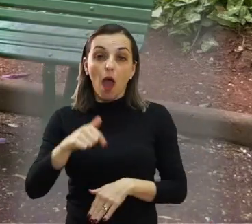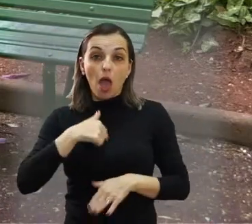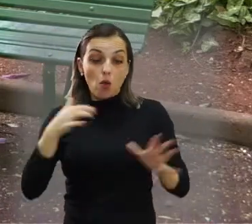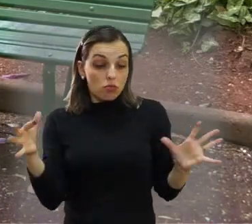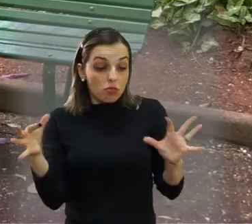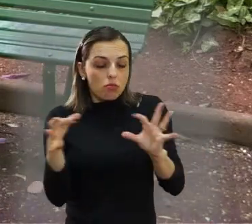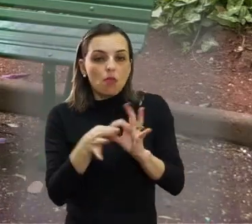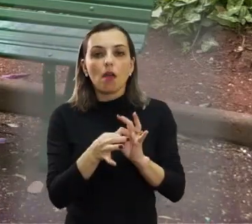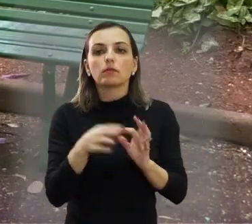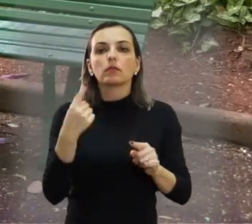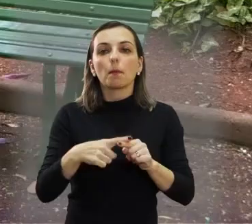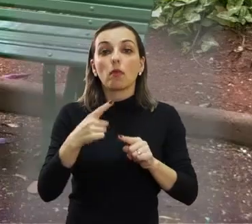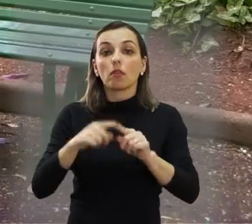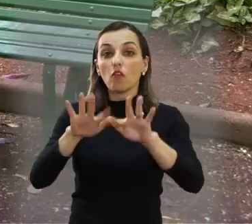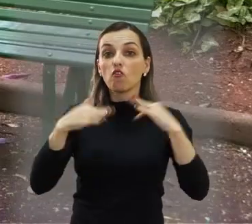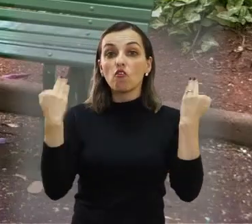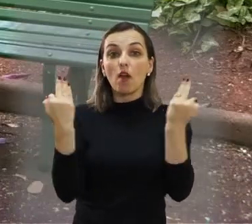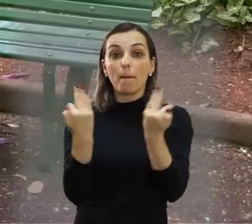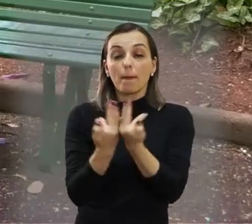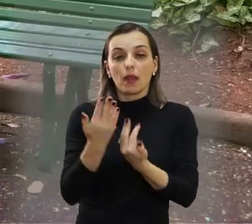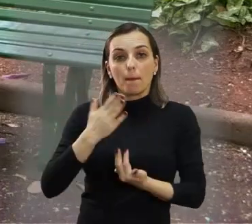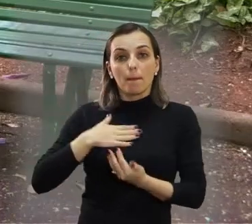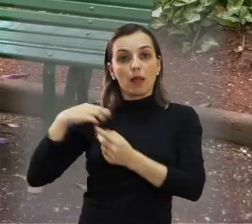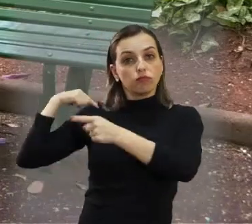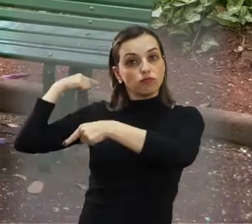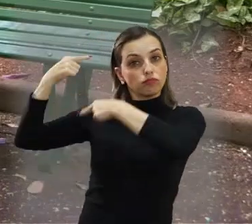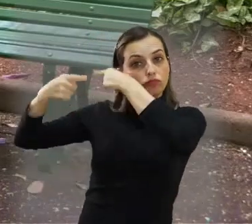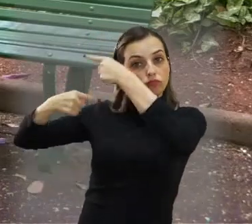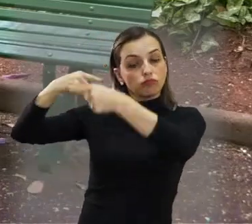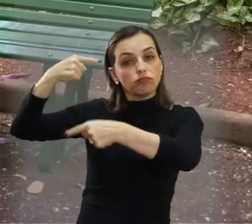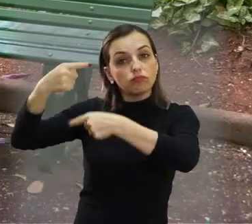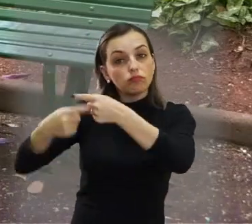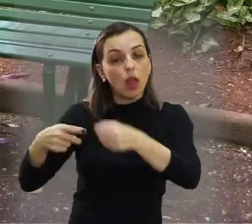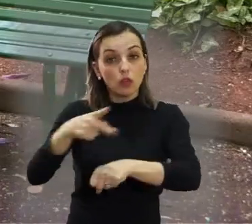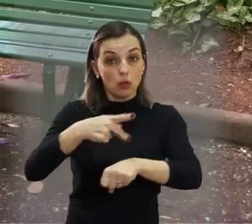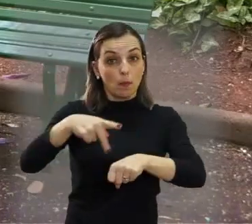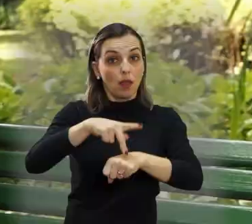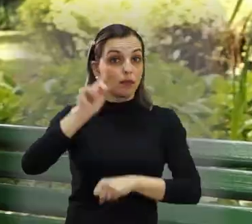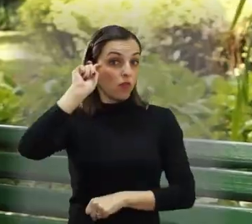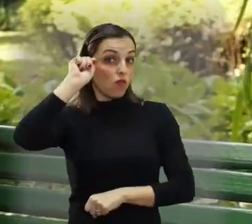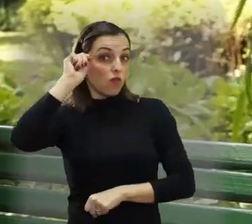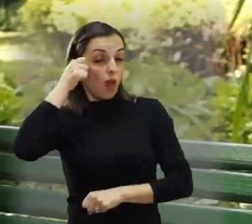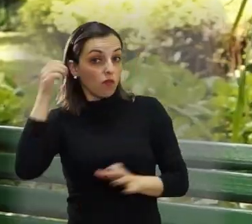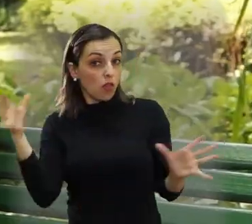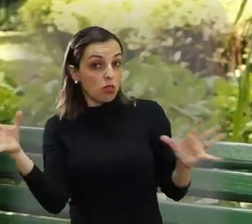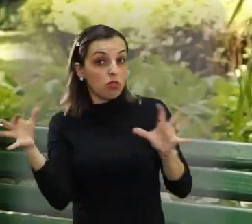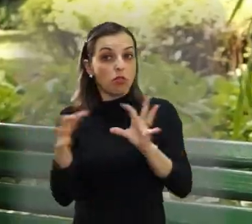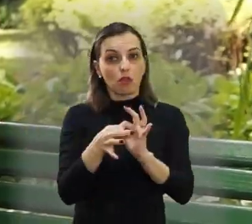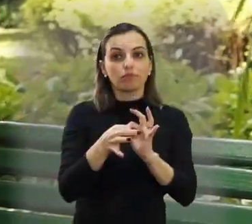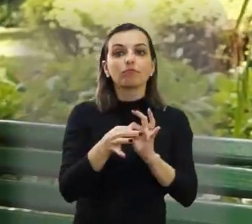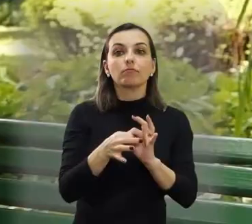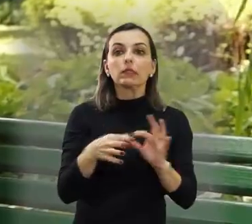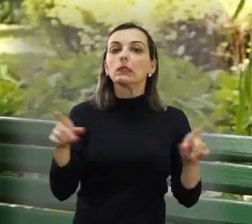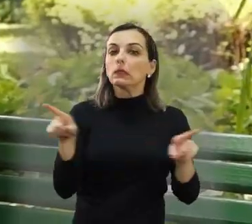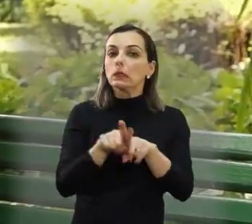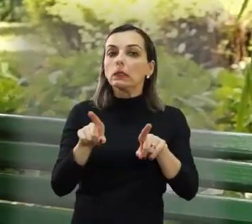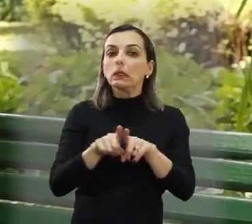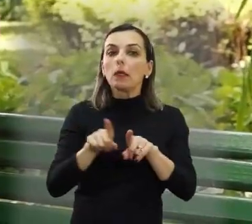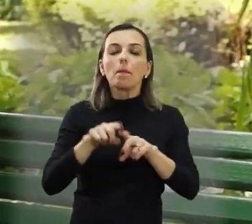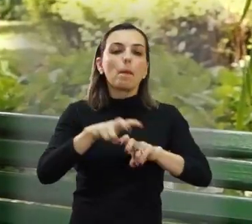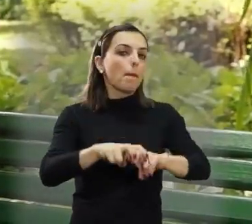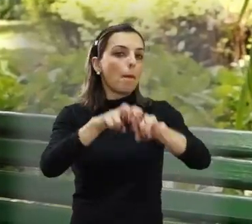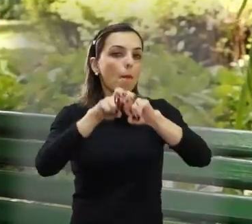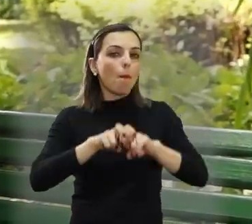muito ligado às minhas raízes africanas que descendem lá atrás de bisavós e de